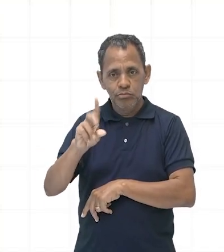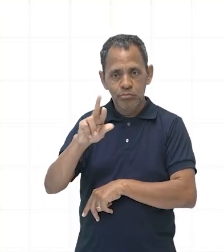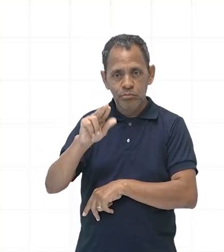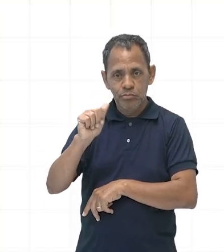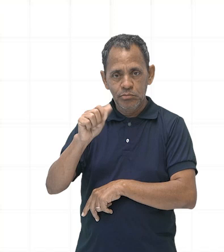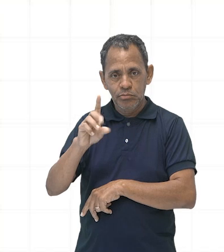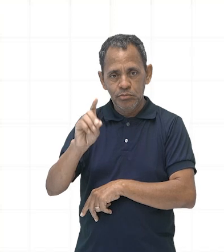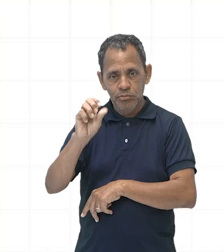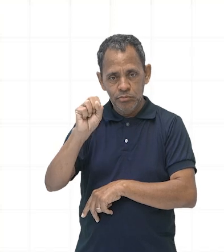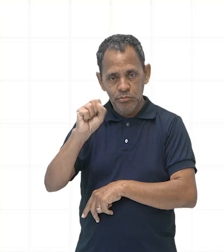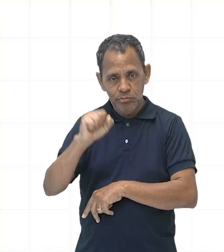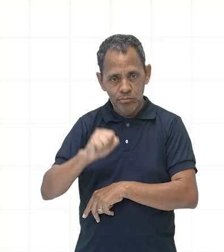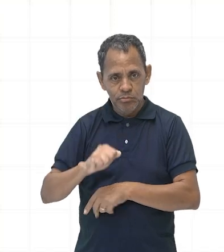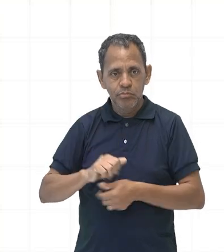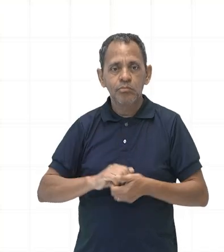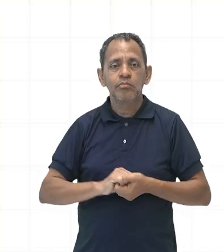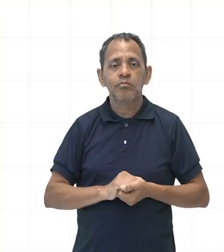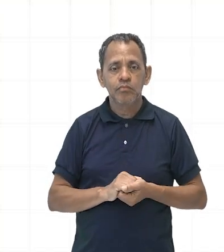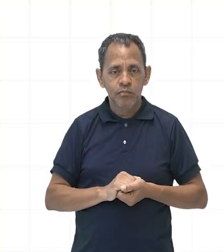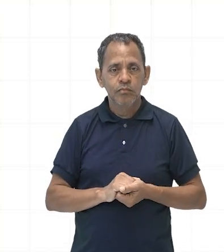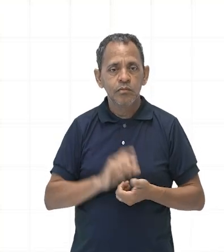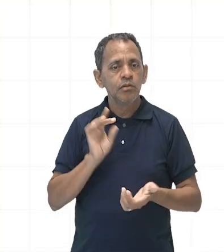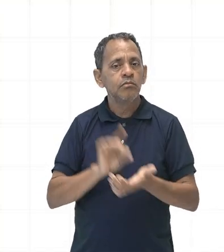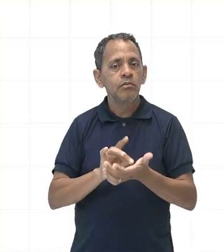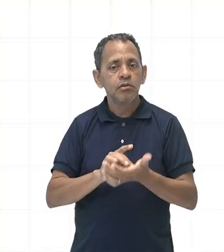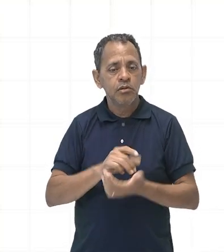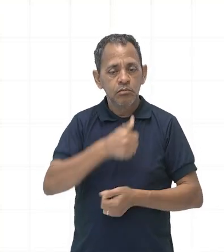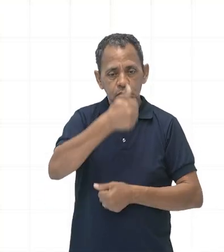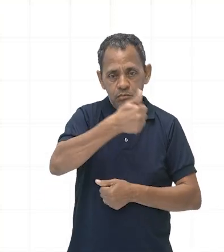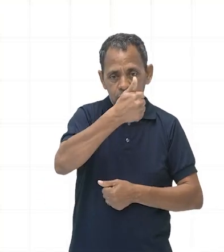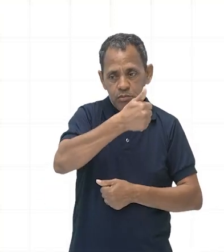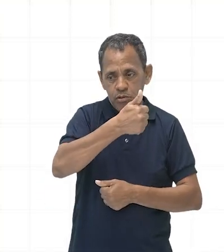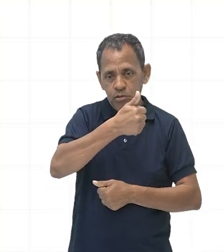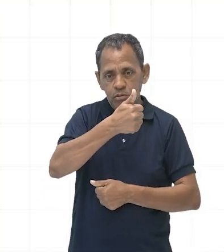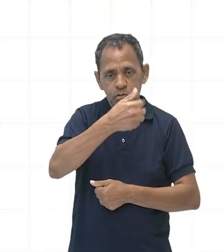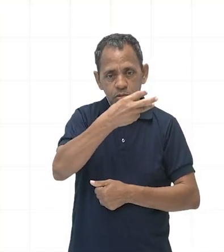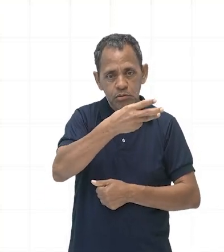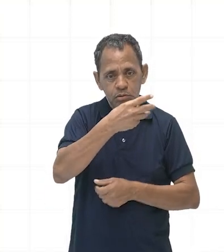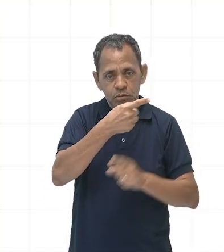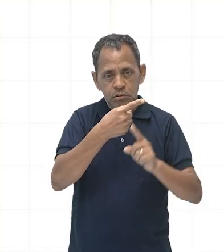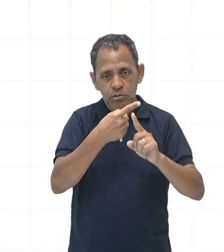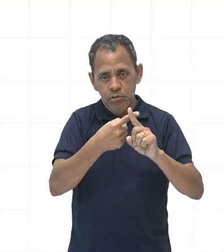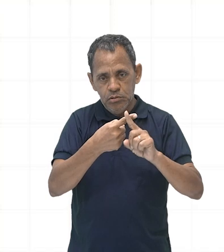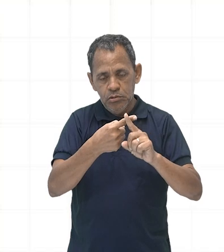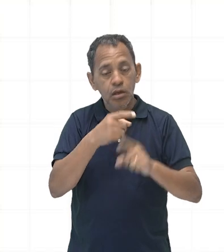concordam comigo que vai ser exatamente o primeiro, 3x,